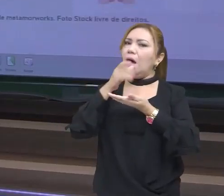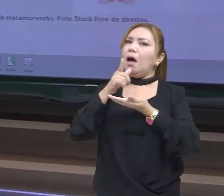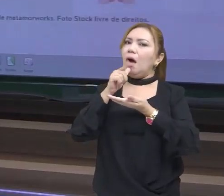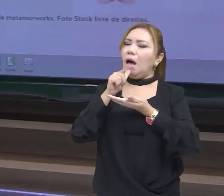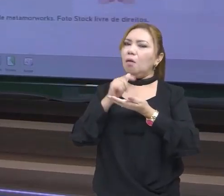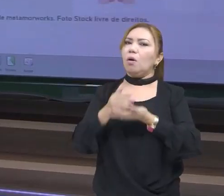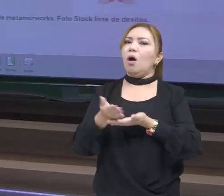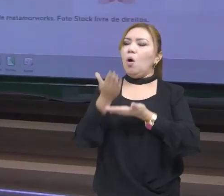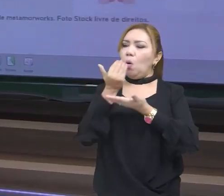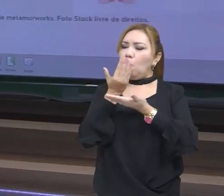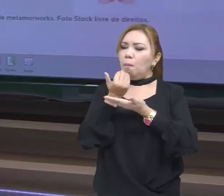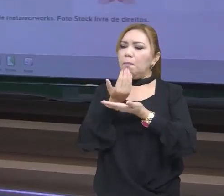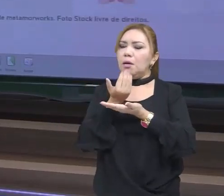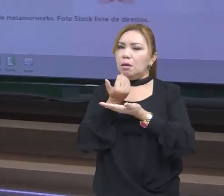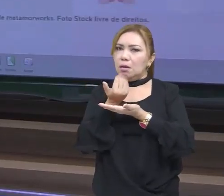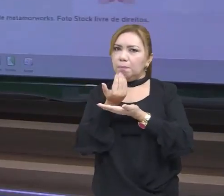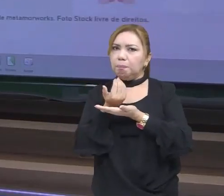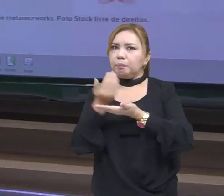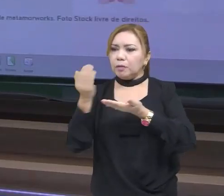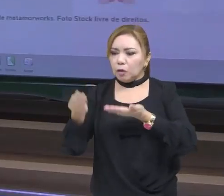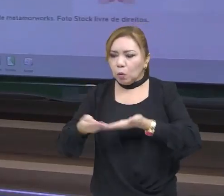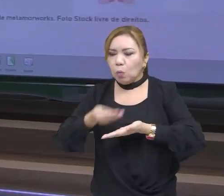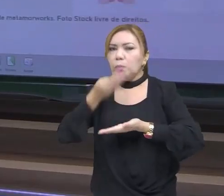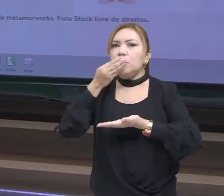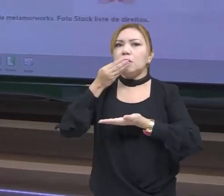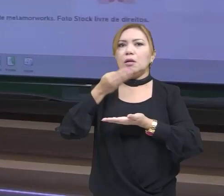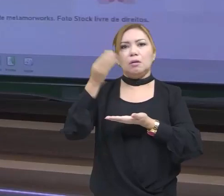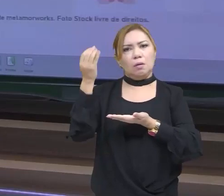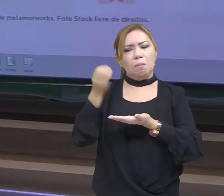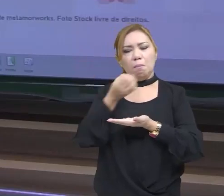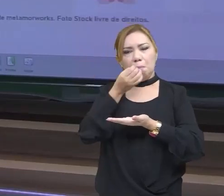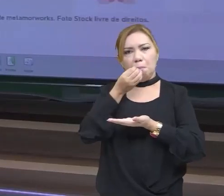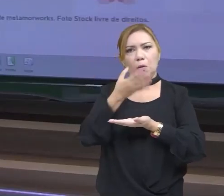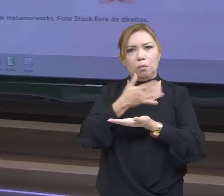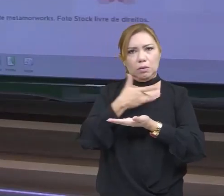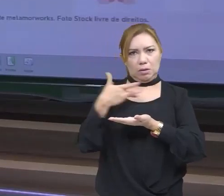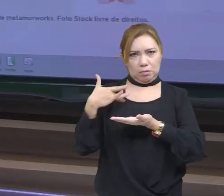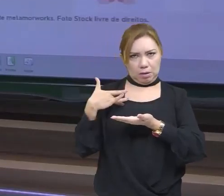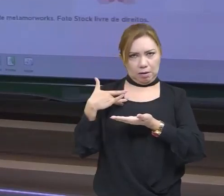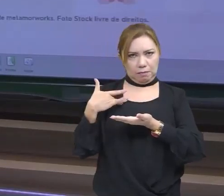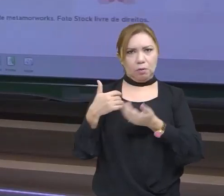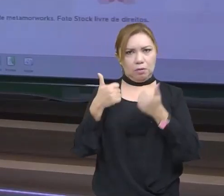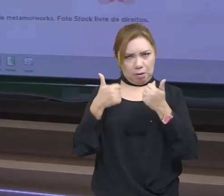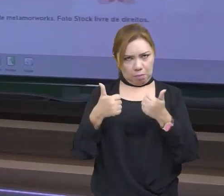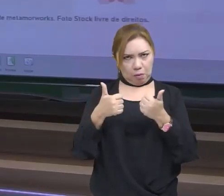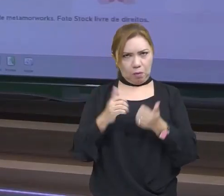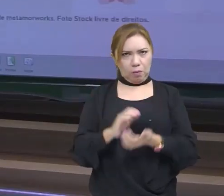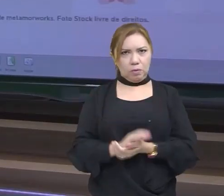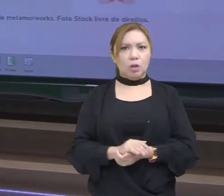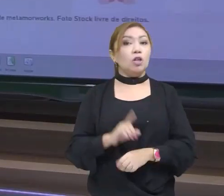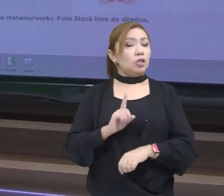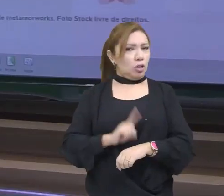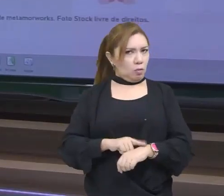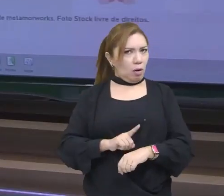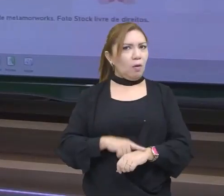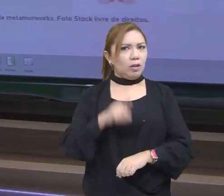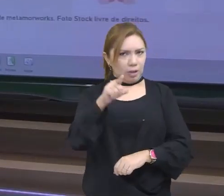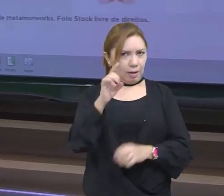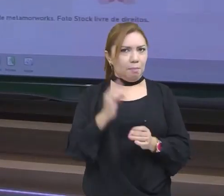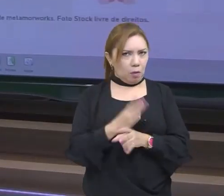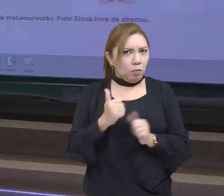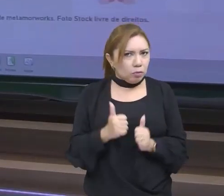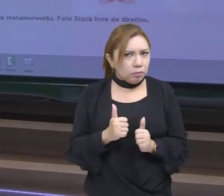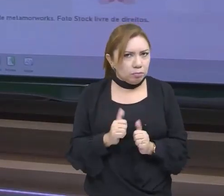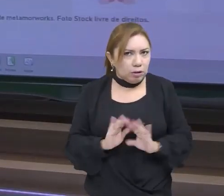alimentação saudável, mas também precisa beber muita água para hidratar todo o corpo, ok? Muito bem, agora chegou a hora. Vocês estão preparados